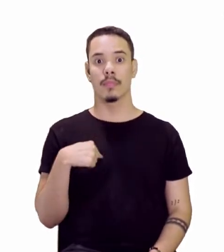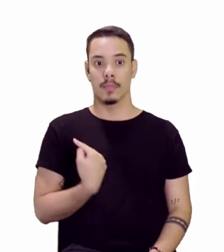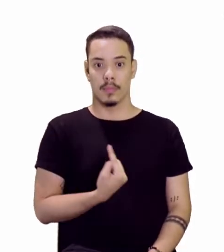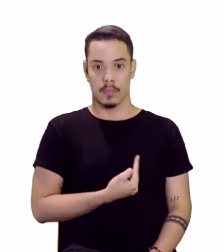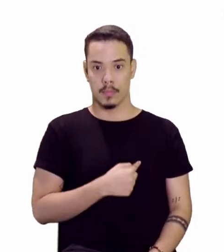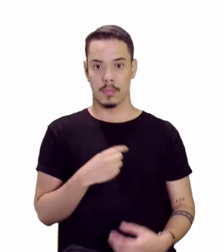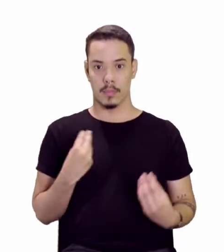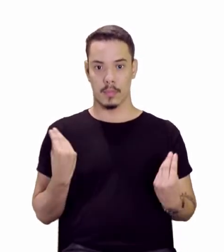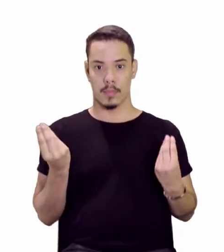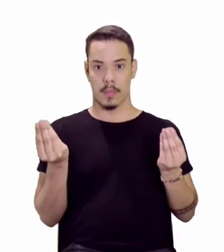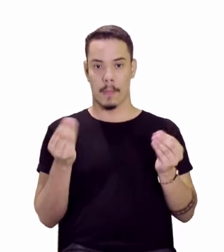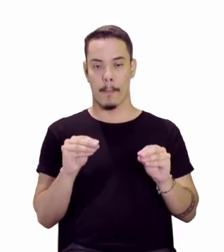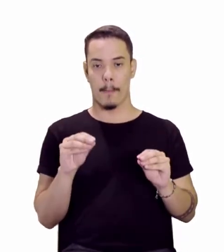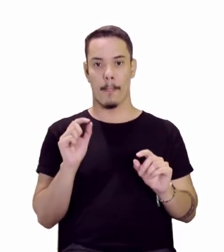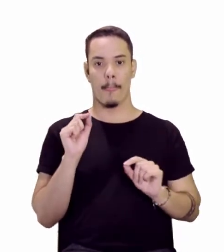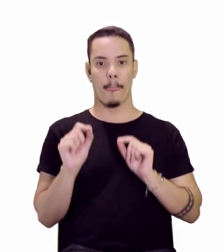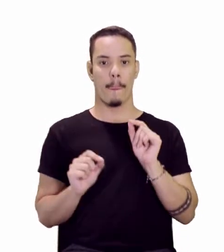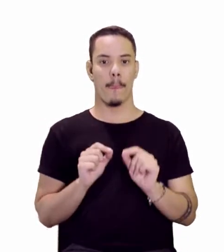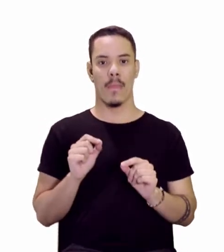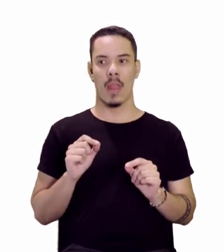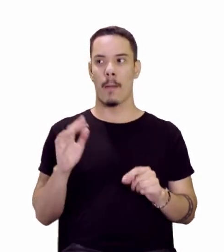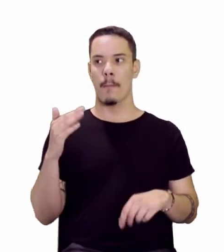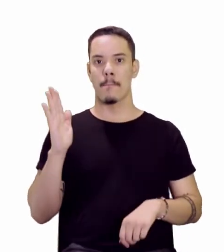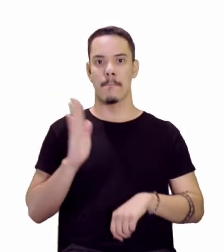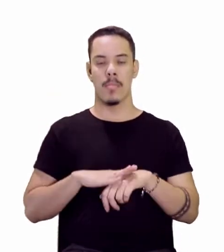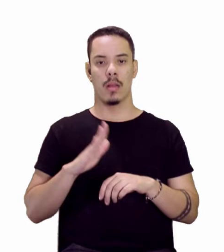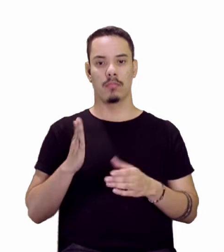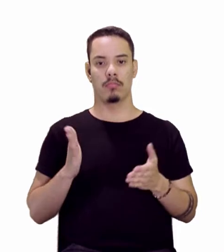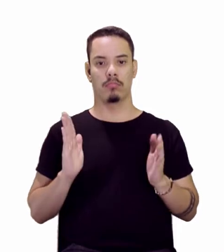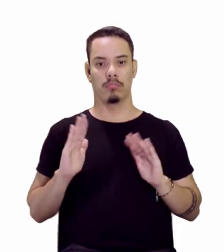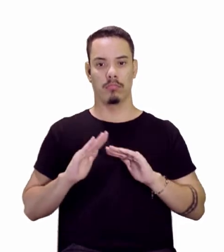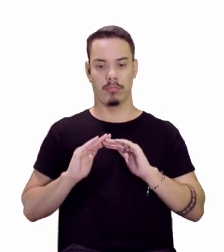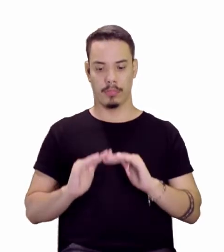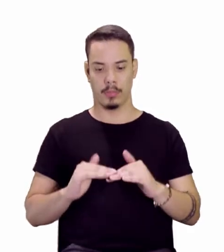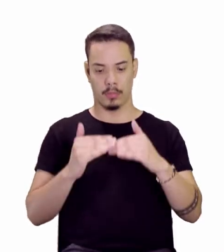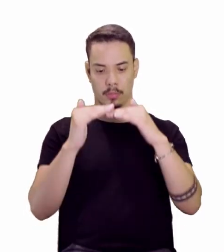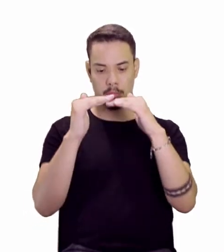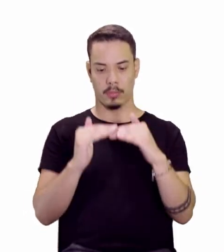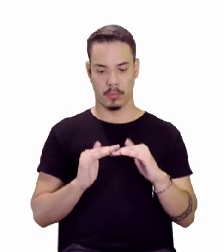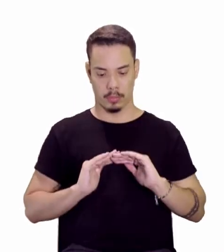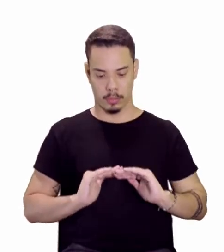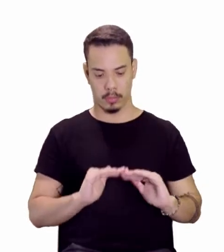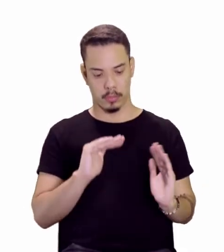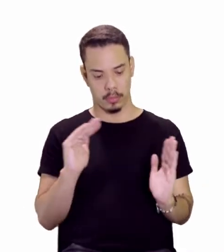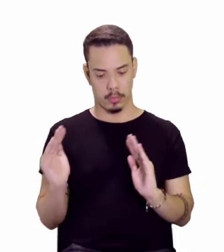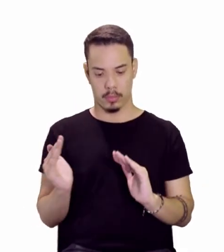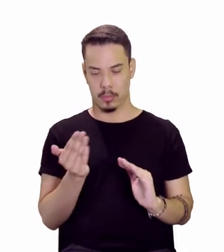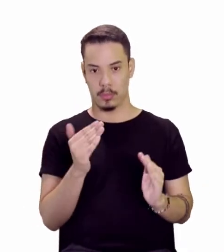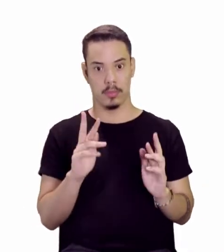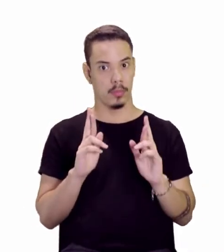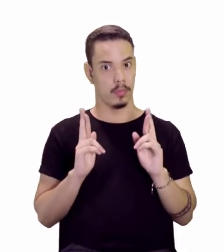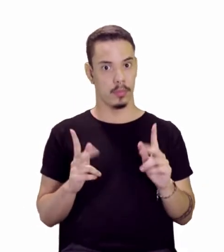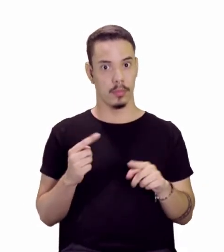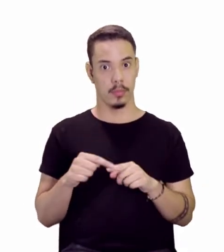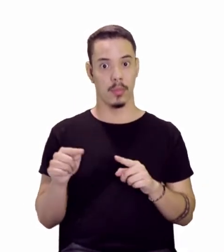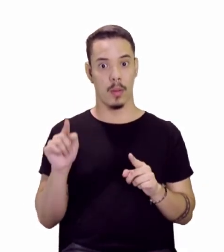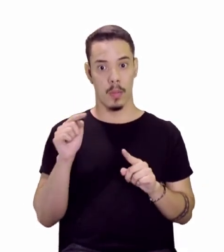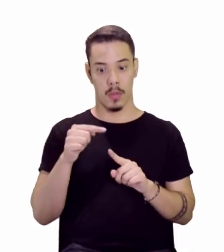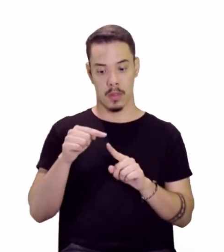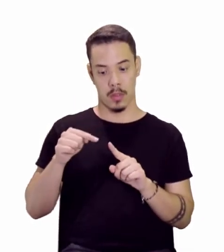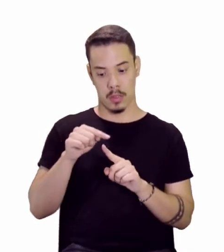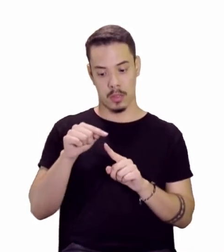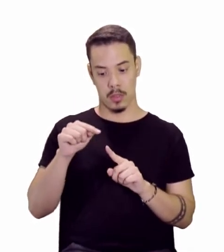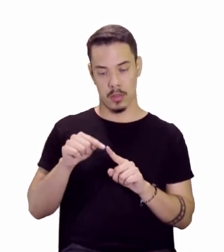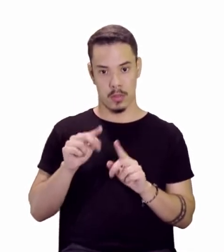a pressão é maior. Exatamente. Então, o módulo da força aplicada no fundo, ele é maior. Então, como força ela é vetorial, pessoal,